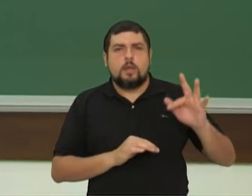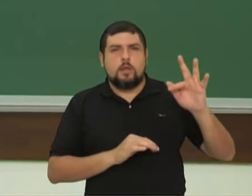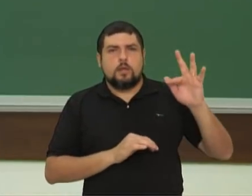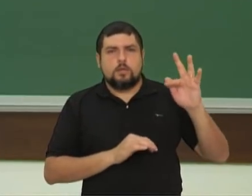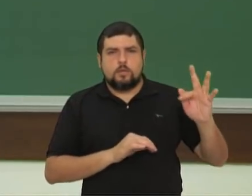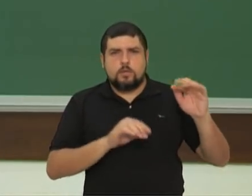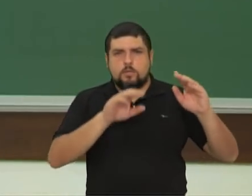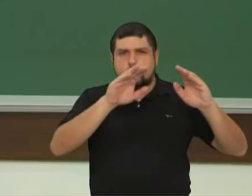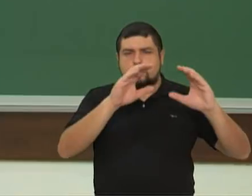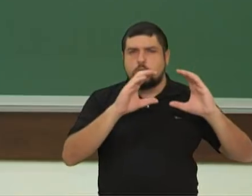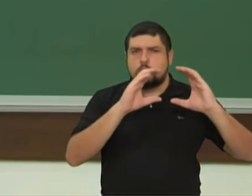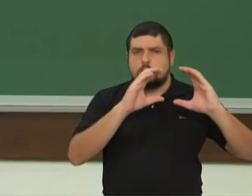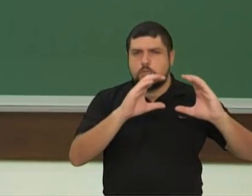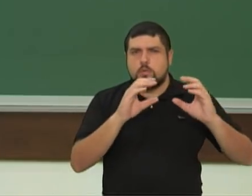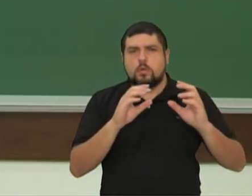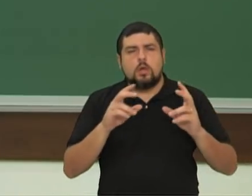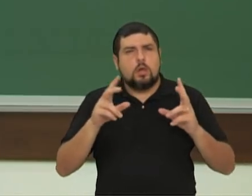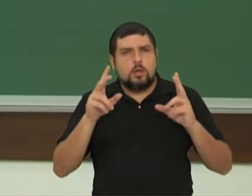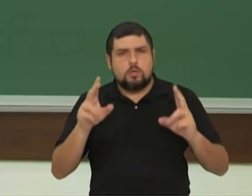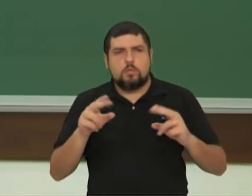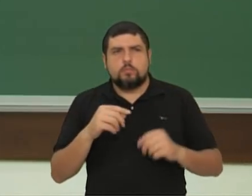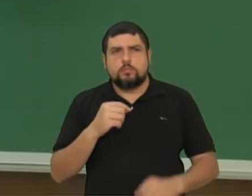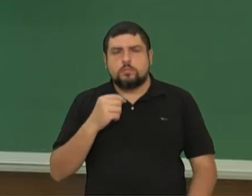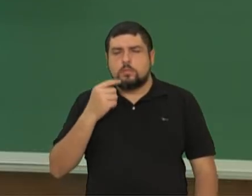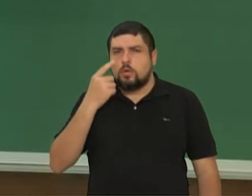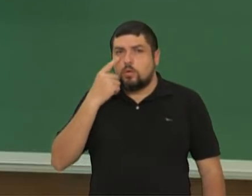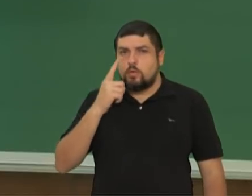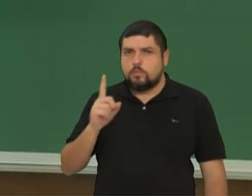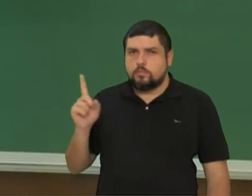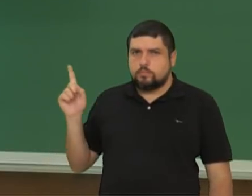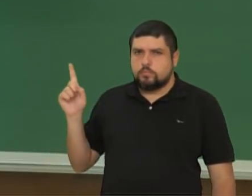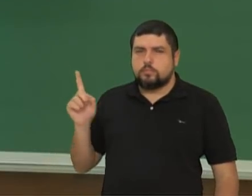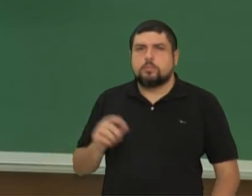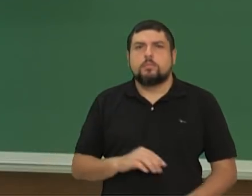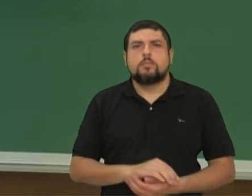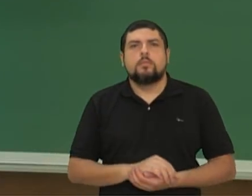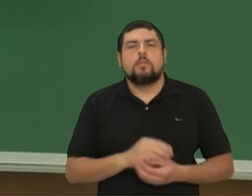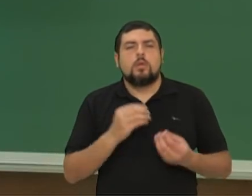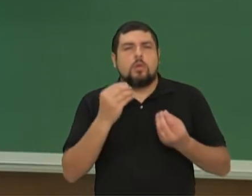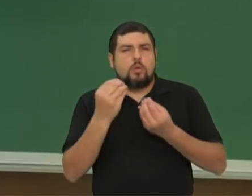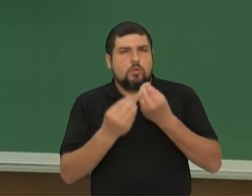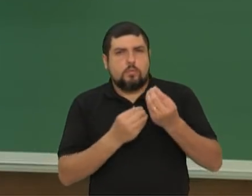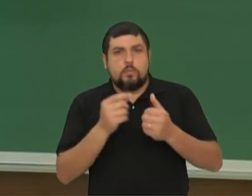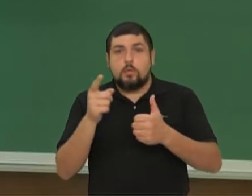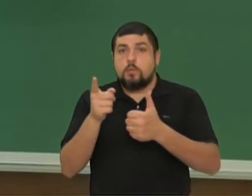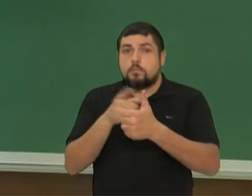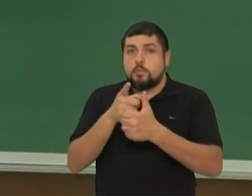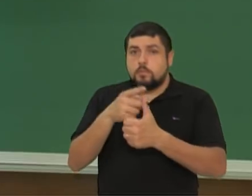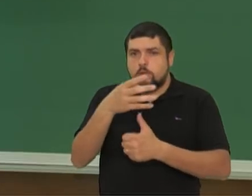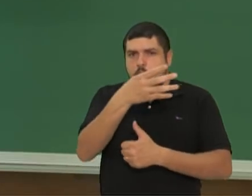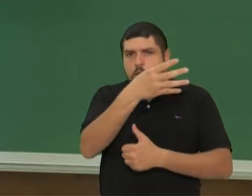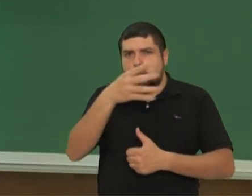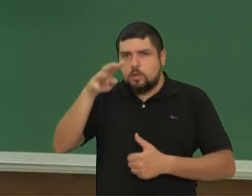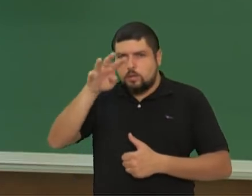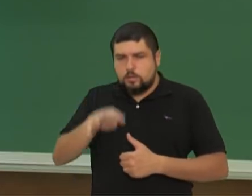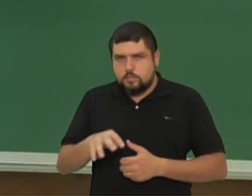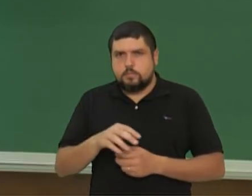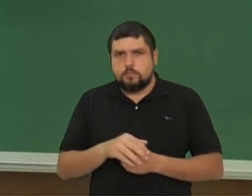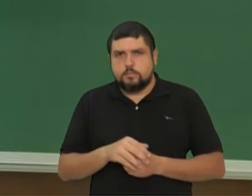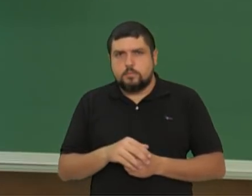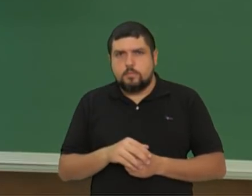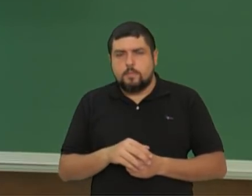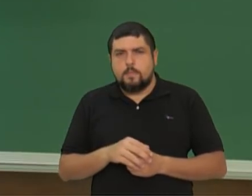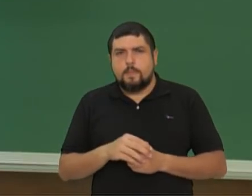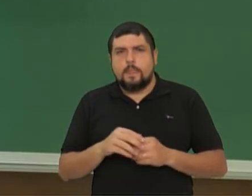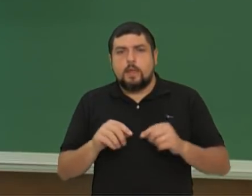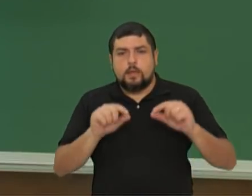coisa. Tanto que olha só os detalhes que a gente vai fazer. Monta uma tabela. Na tabela você